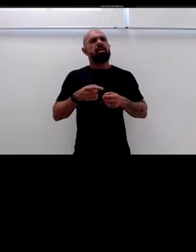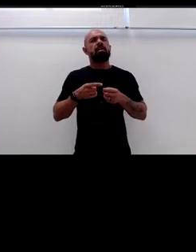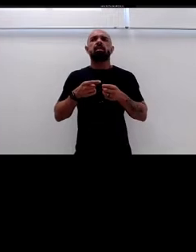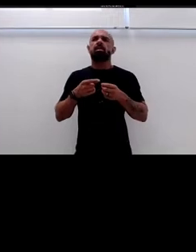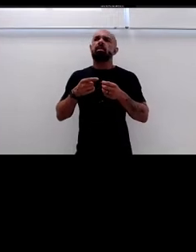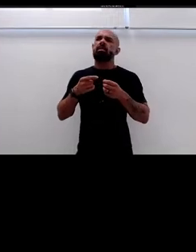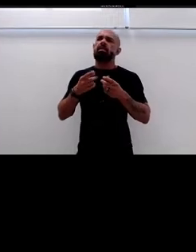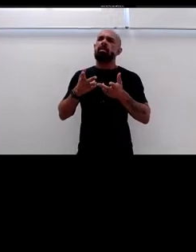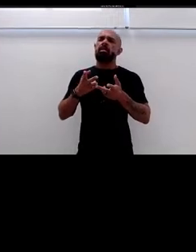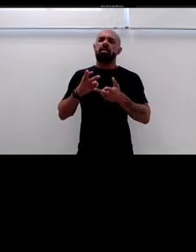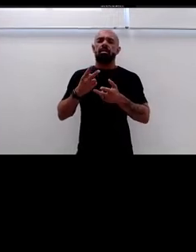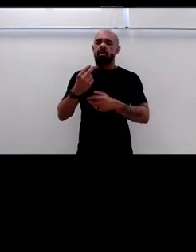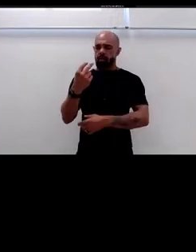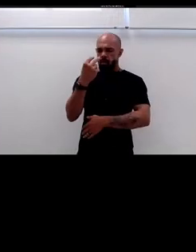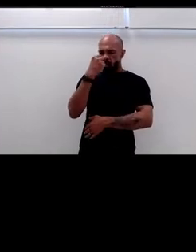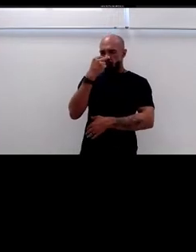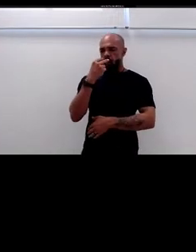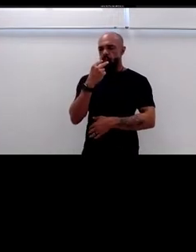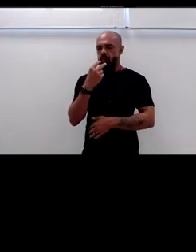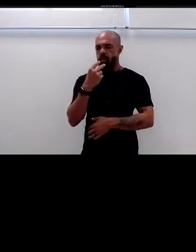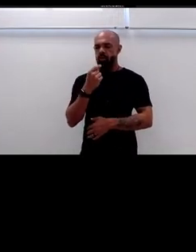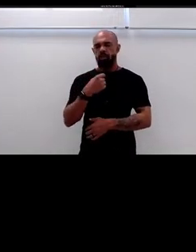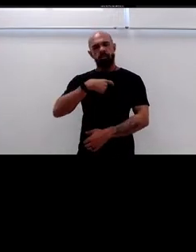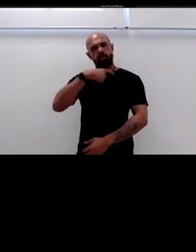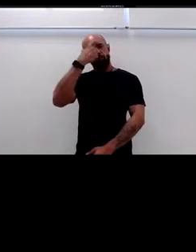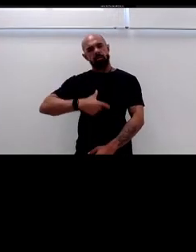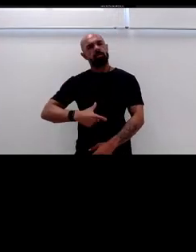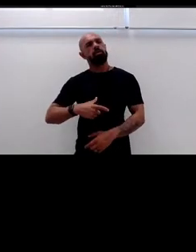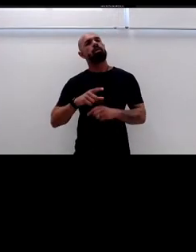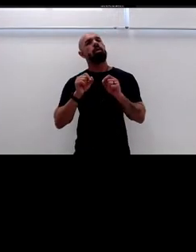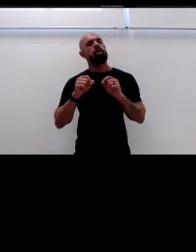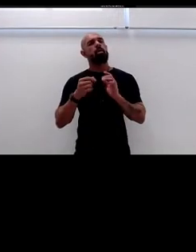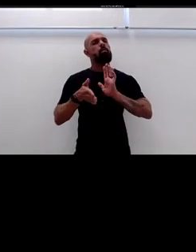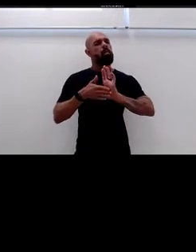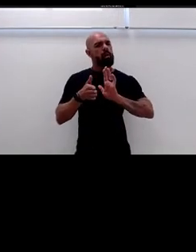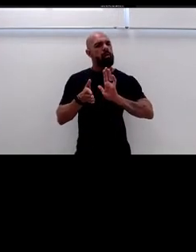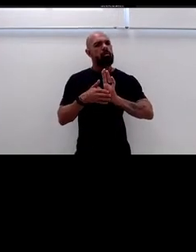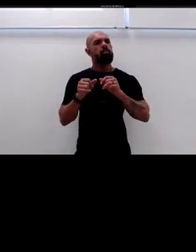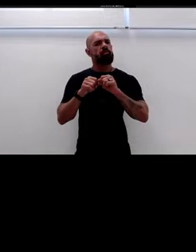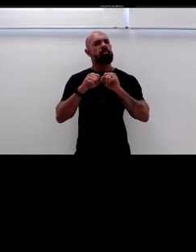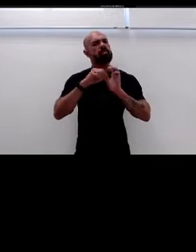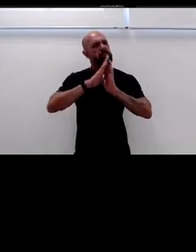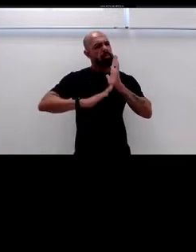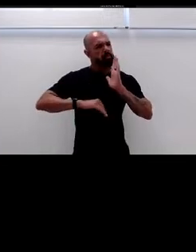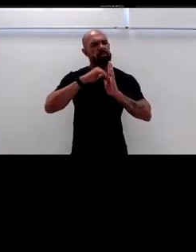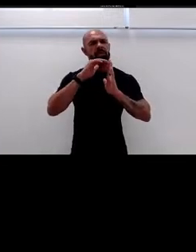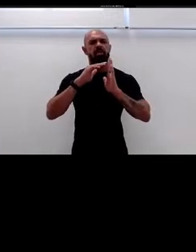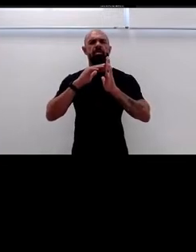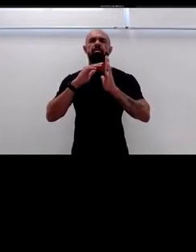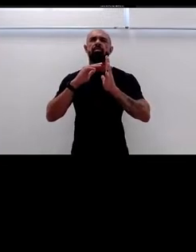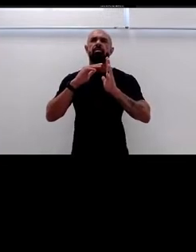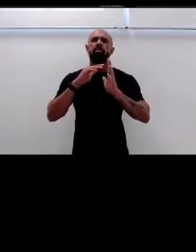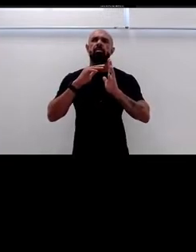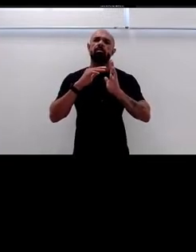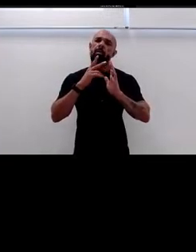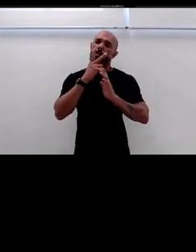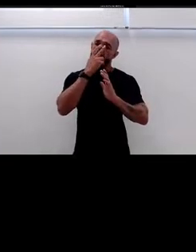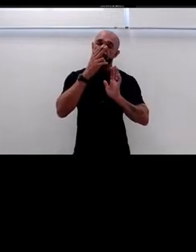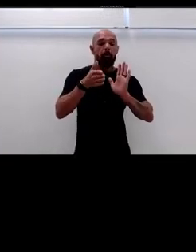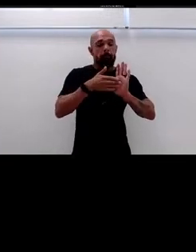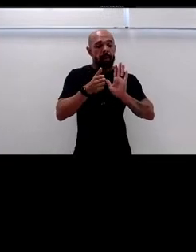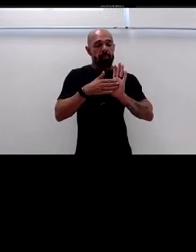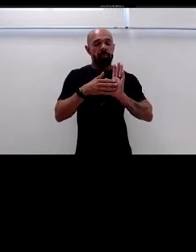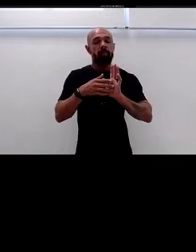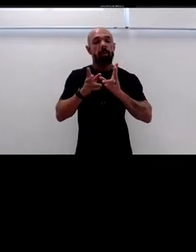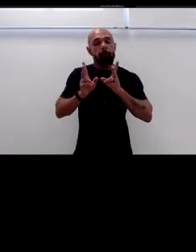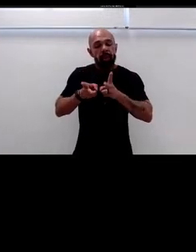olhar para mim, me ver um sujeito assim, que se propôs a fazer uma pintura que, pelo menos, se propõe a permanecer no